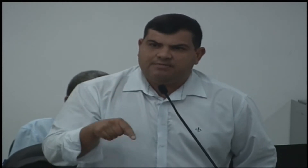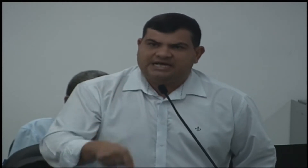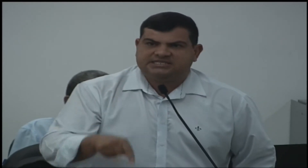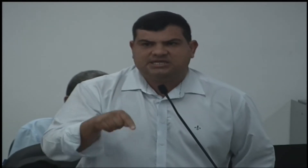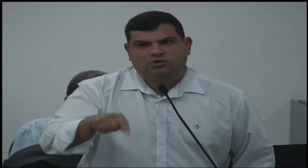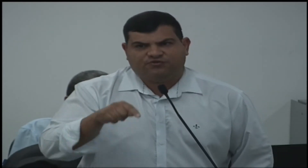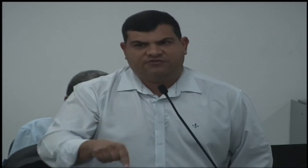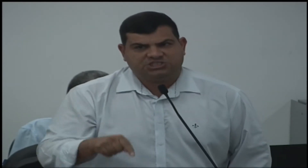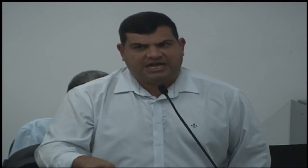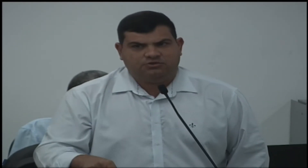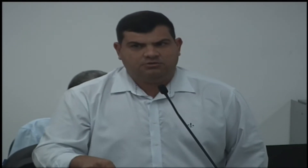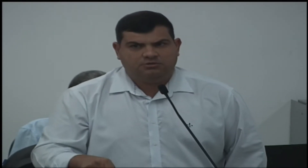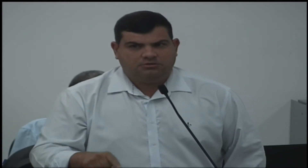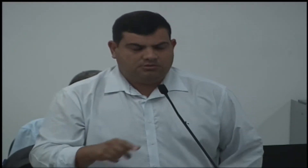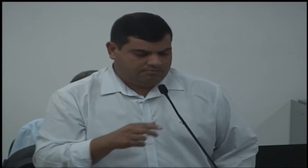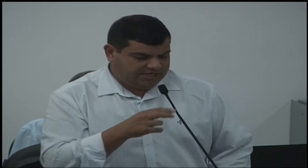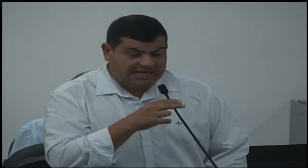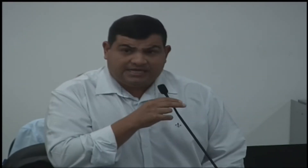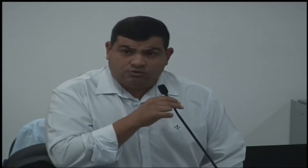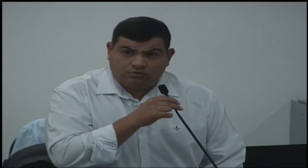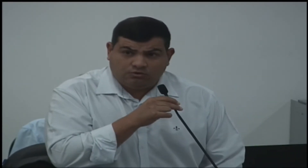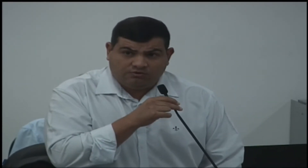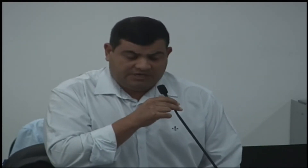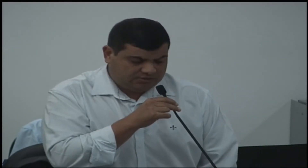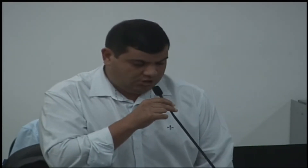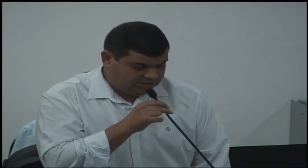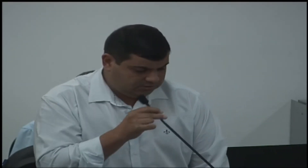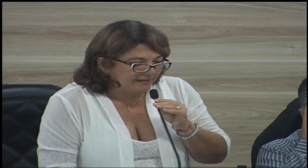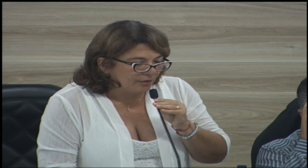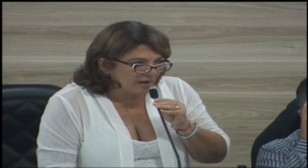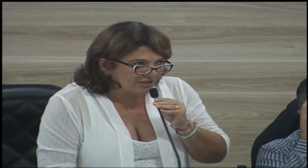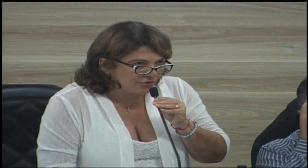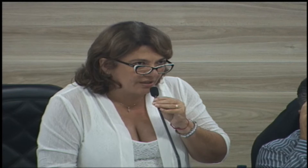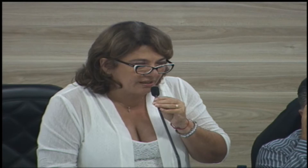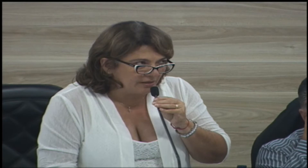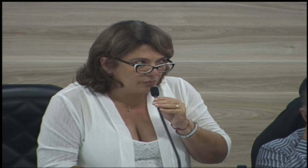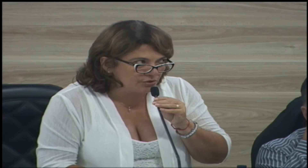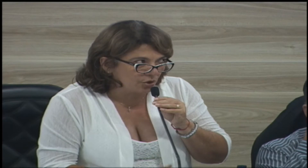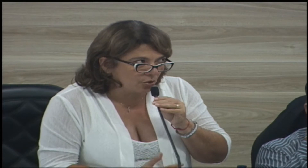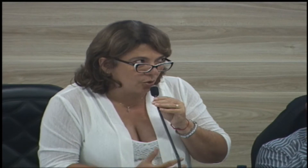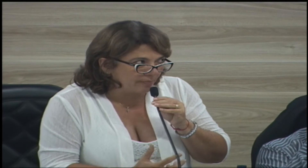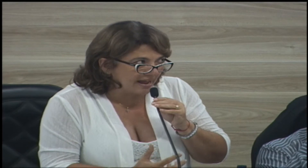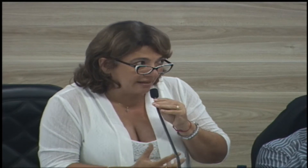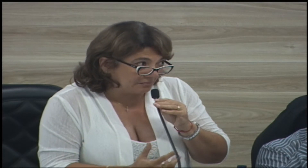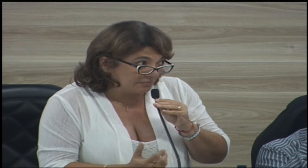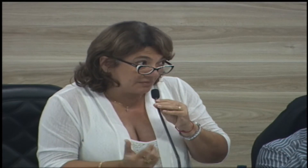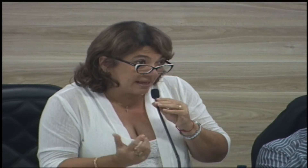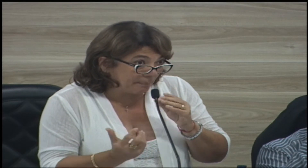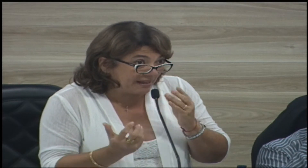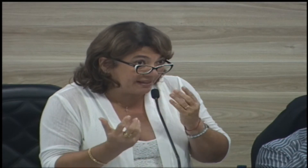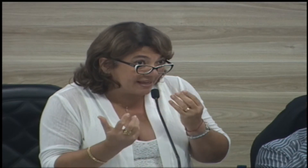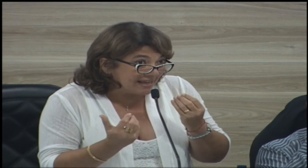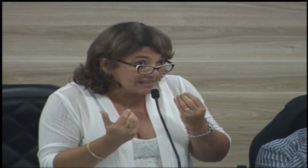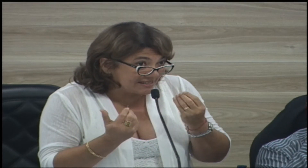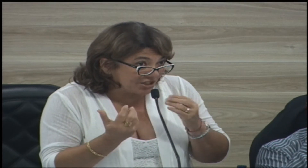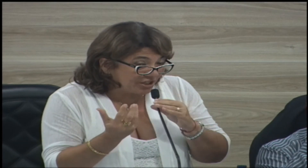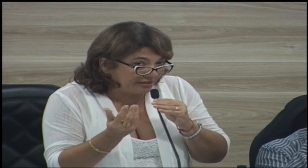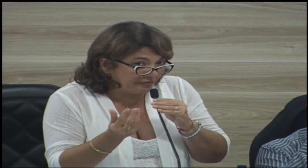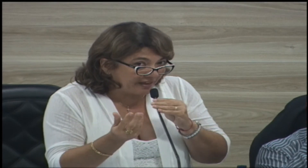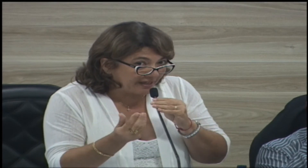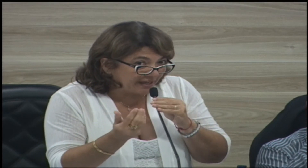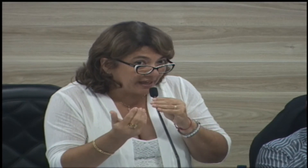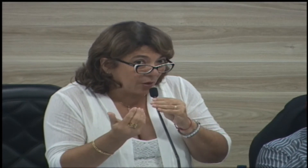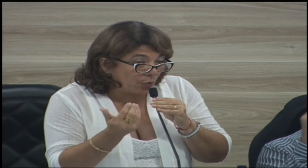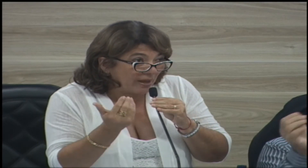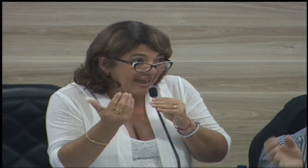dessas farmácias aonde foi fechado. Obrigado, vereador. Eu acho que não só cobrar, de repente... Se a gente